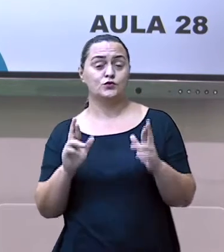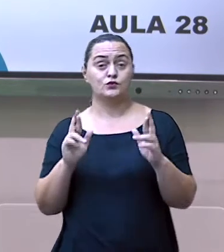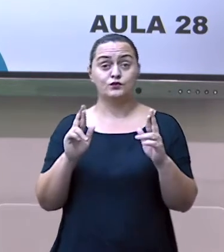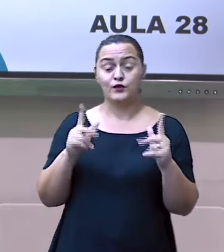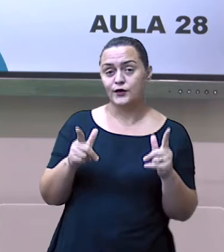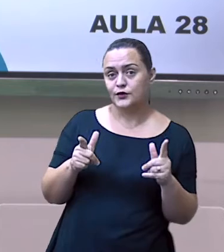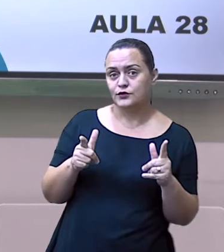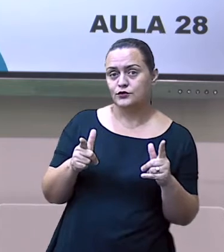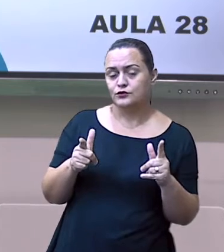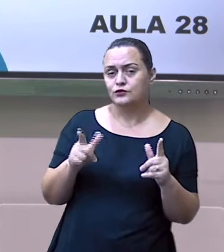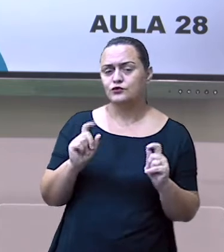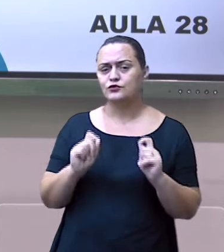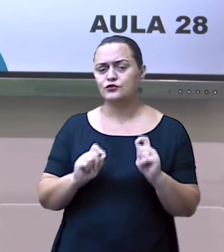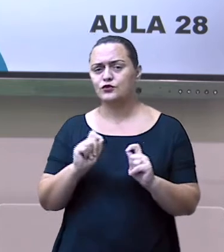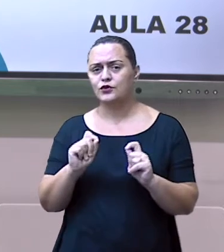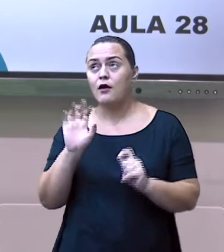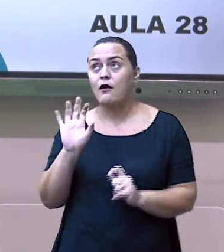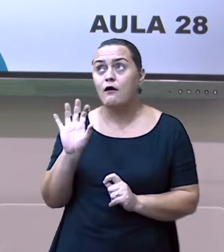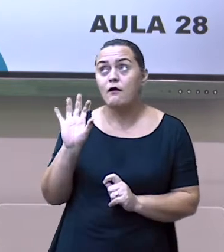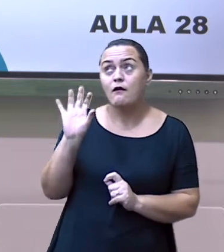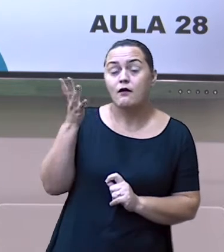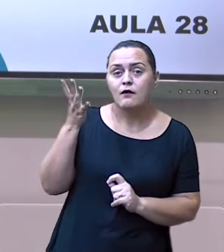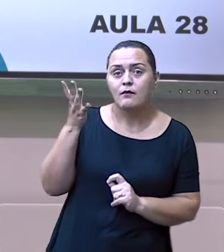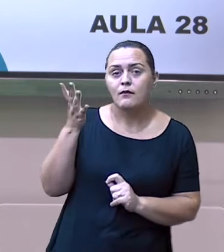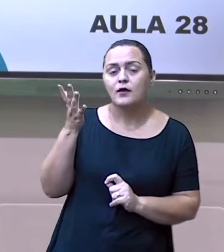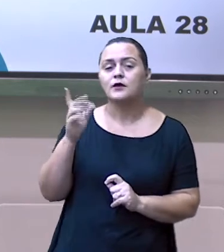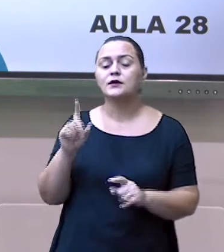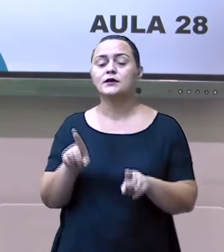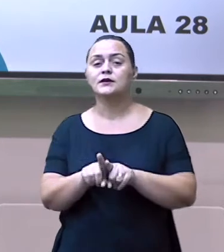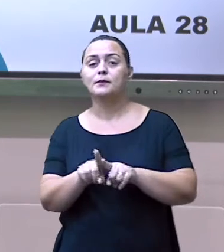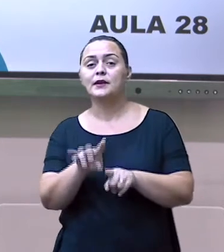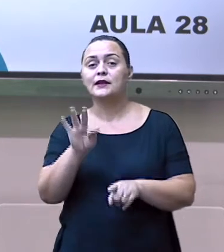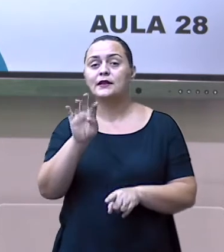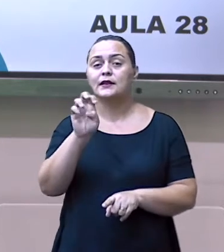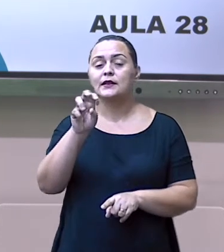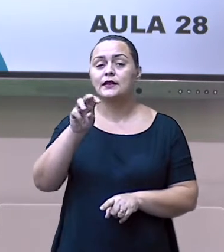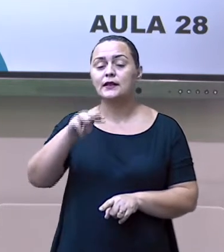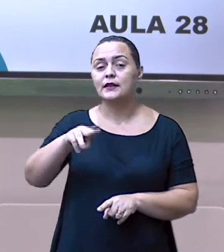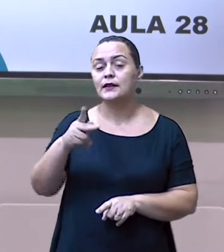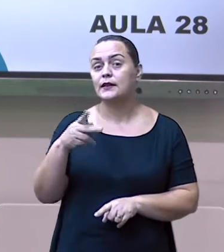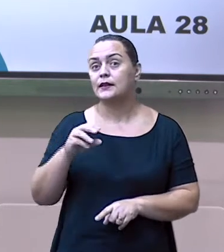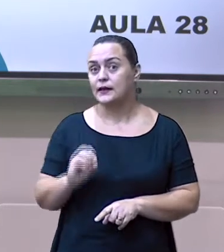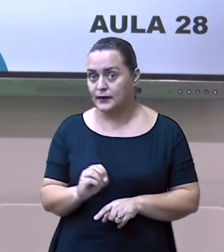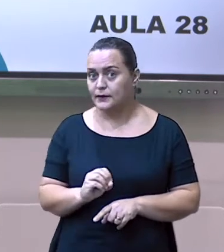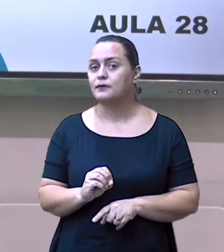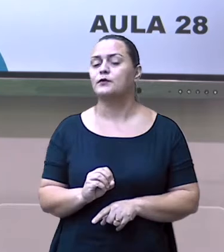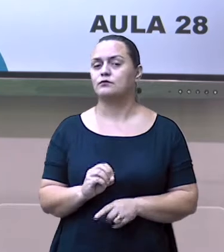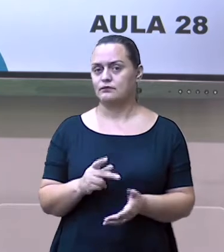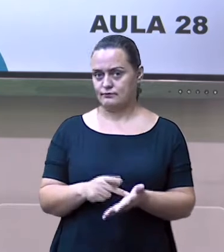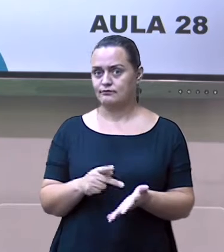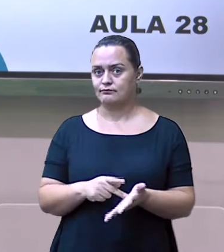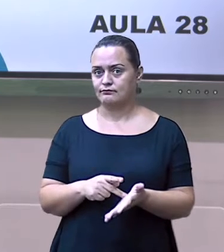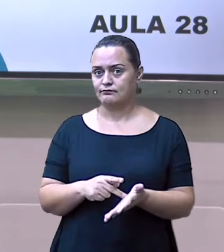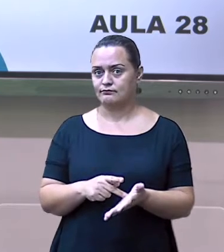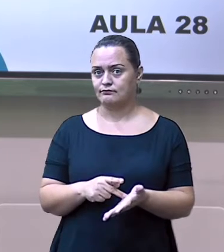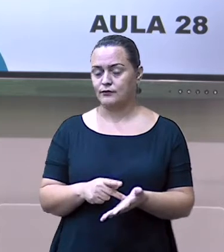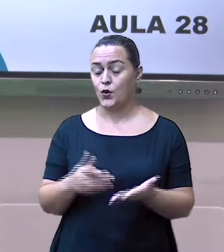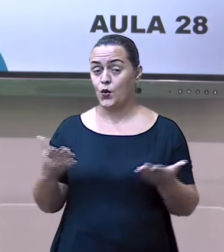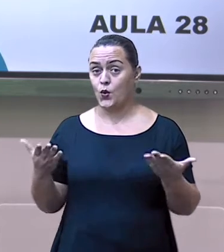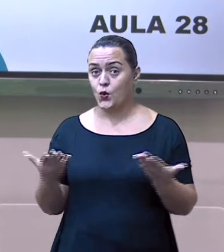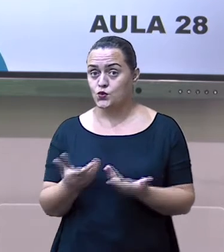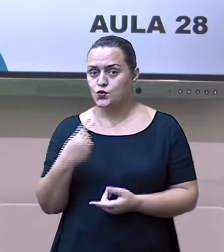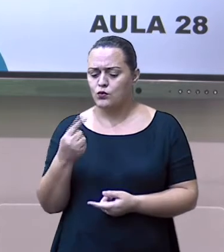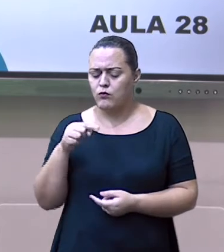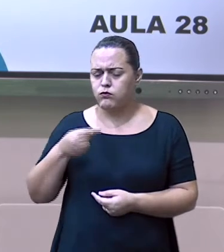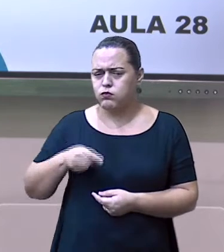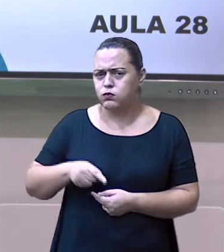clima e tempo. Hoje nós vamos focar mais no clima.